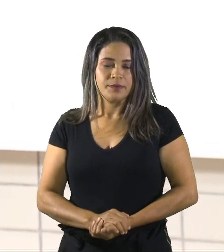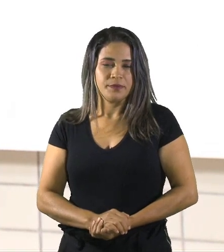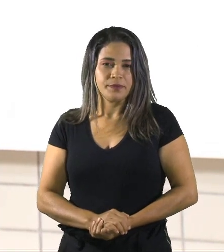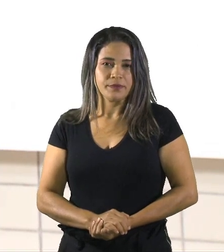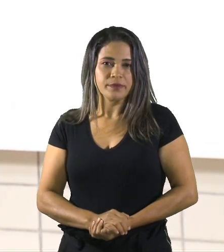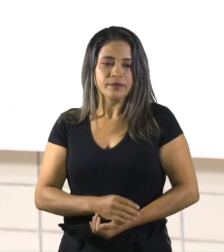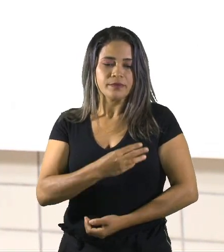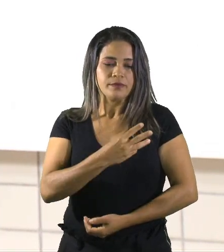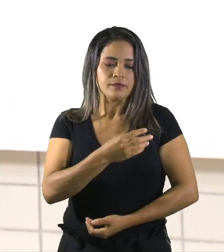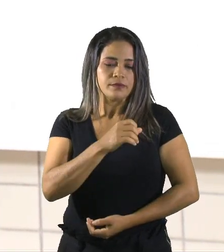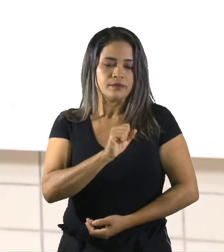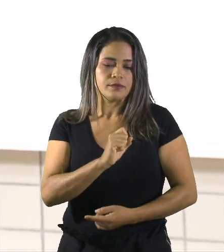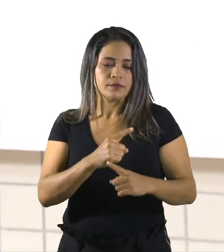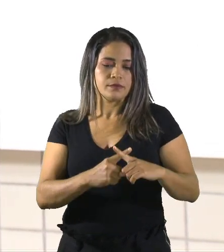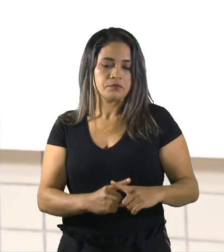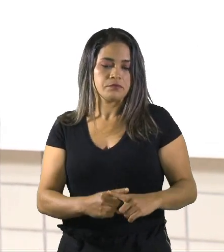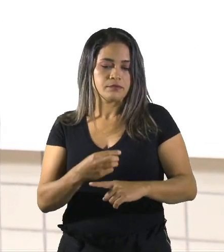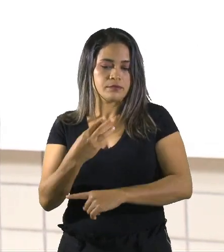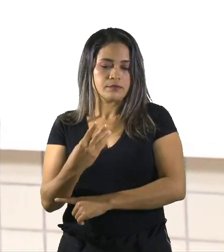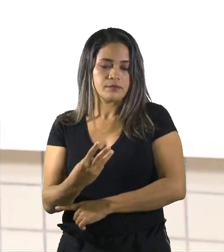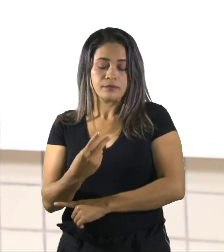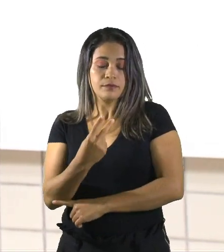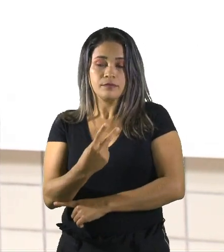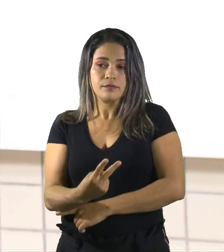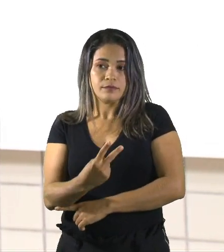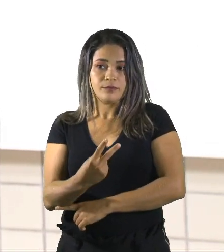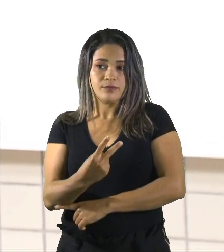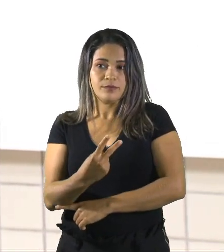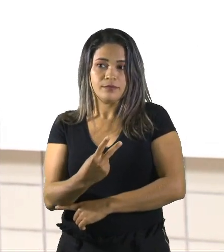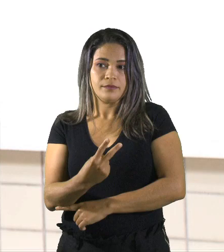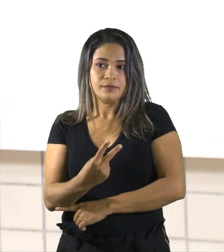multiplicado por 2. E isso vai ser igual a